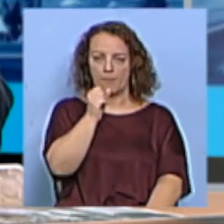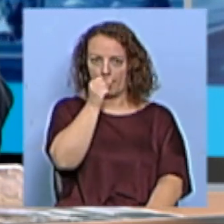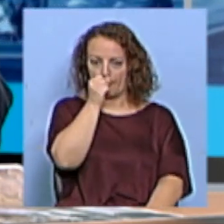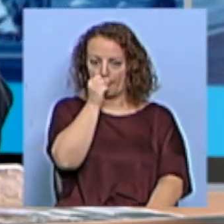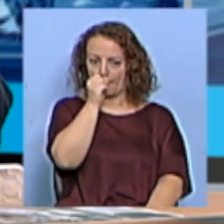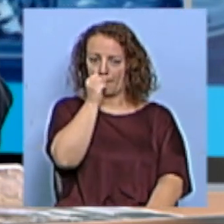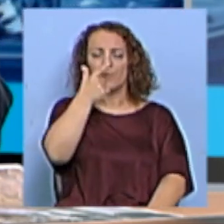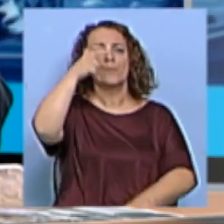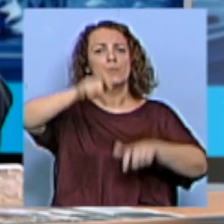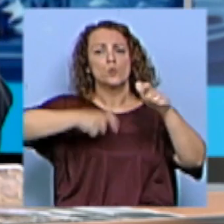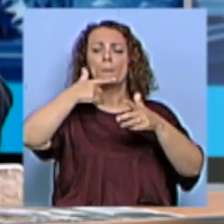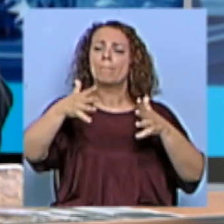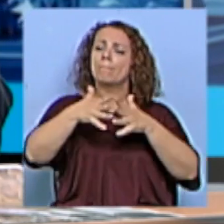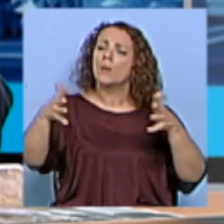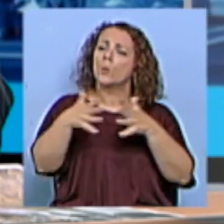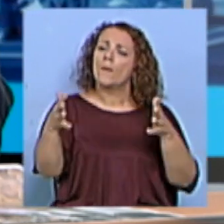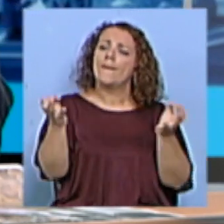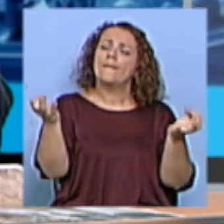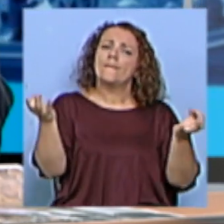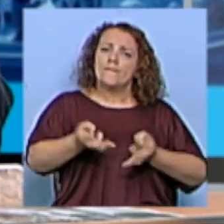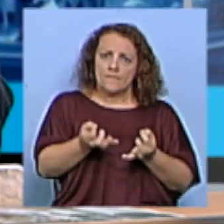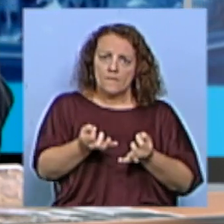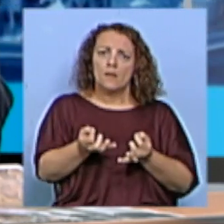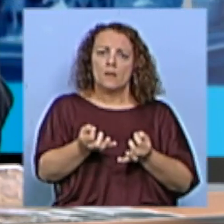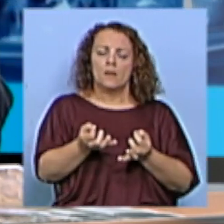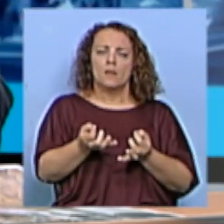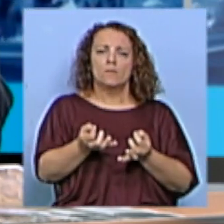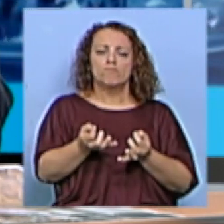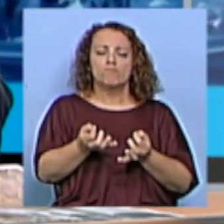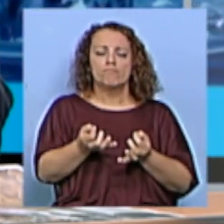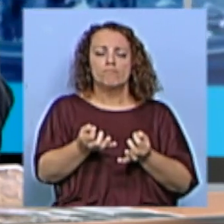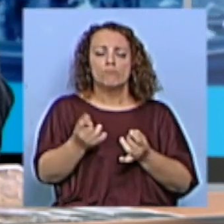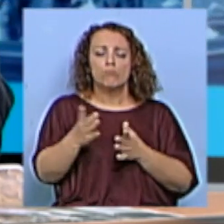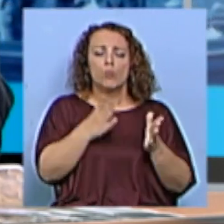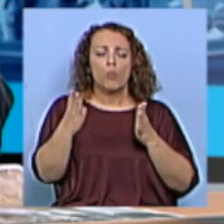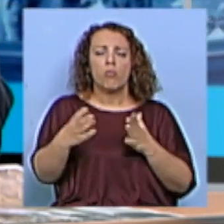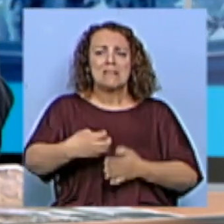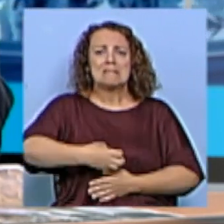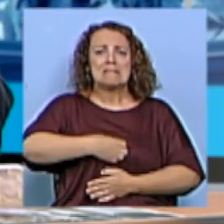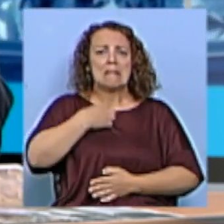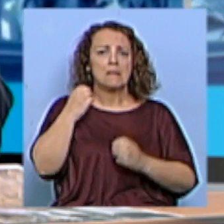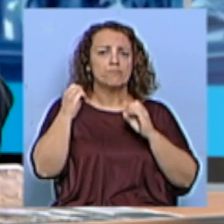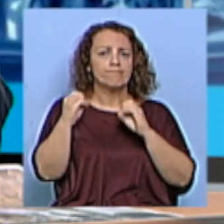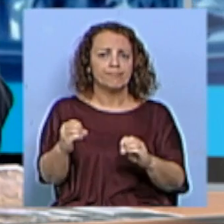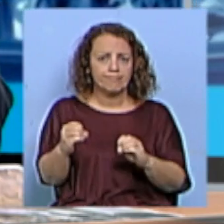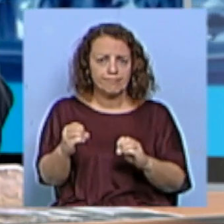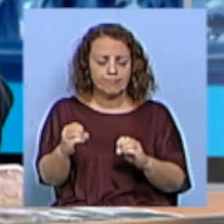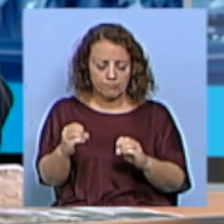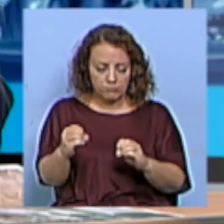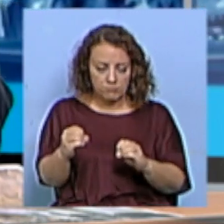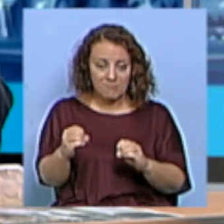das pessoas, de facto, não têm, são assintomáticas, por um lado. As que são sintomáticas